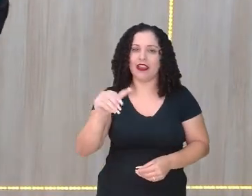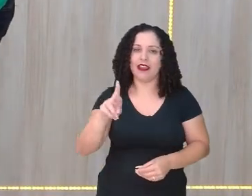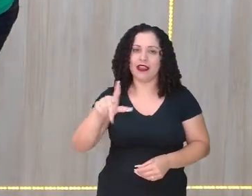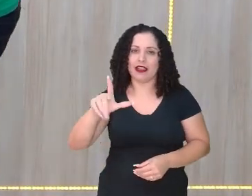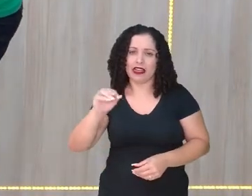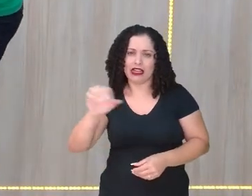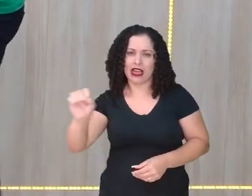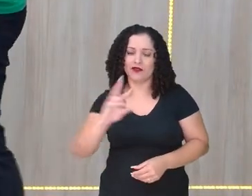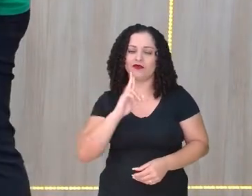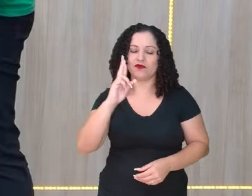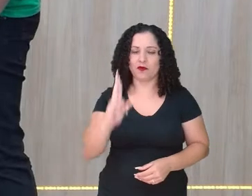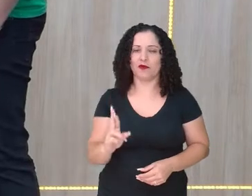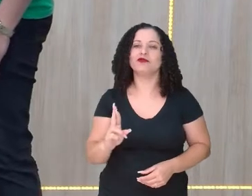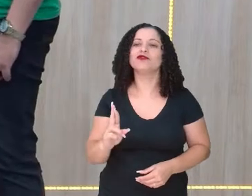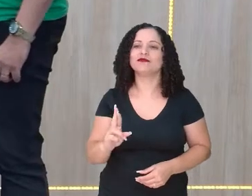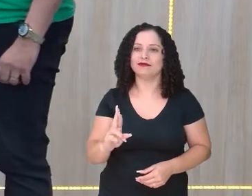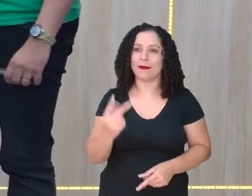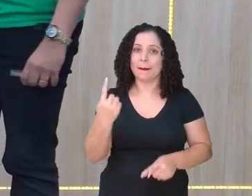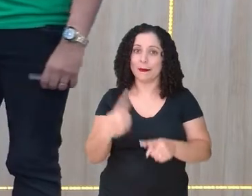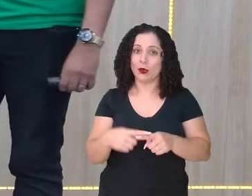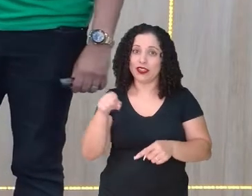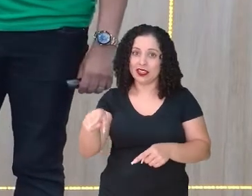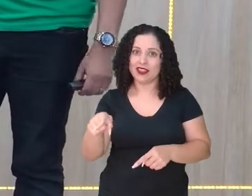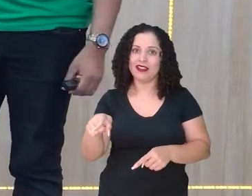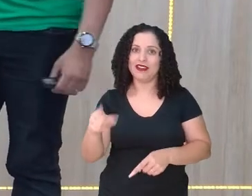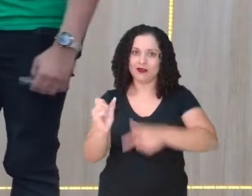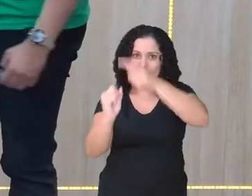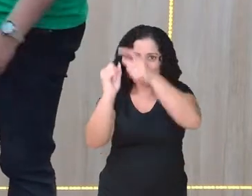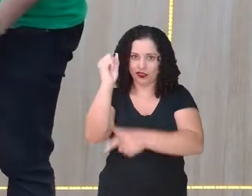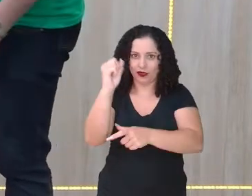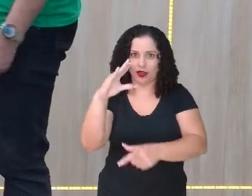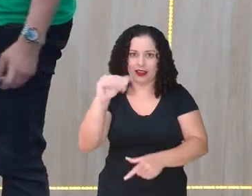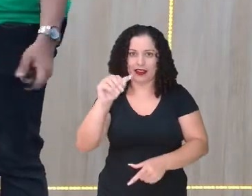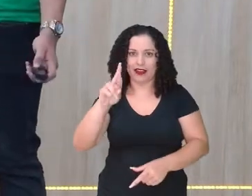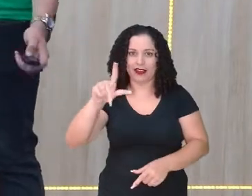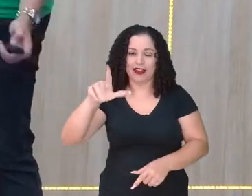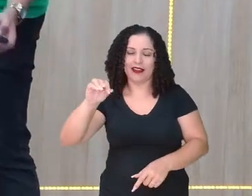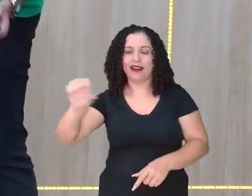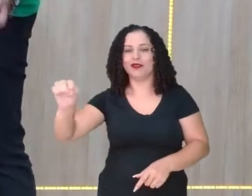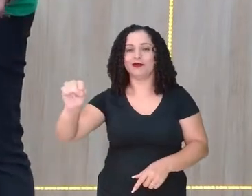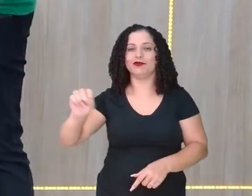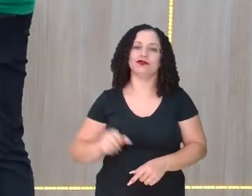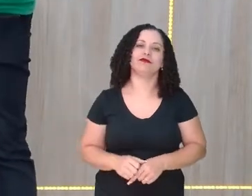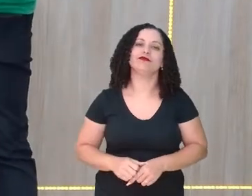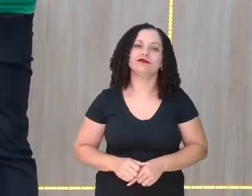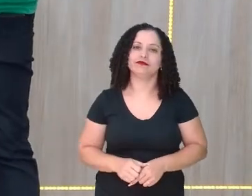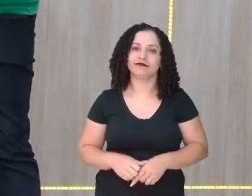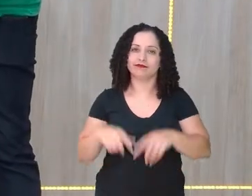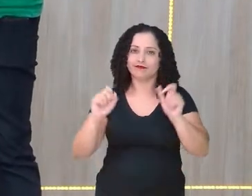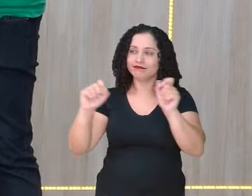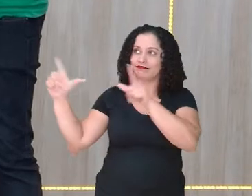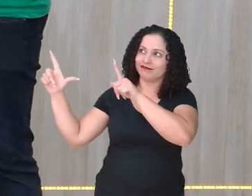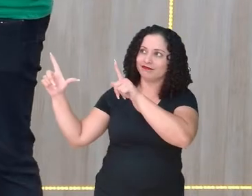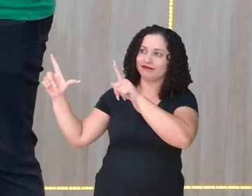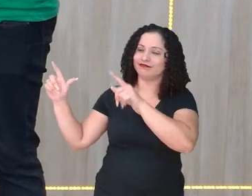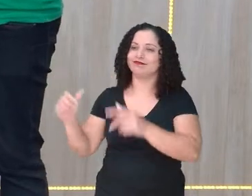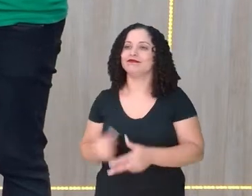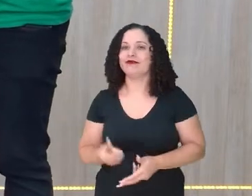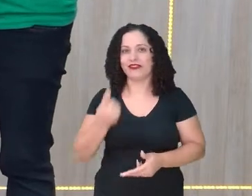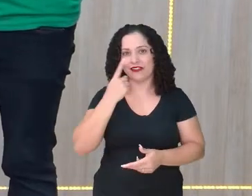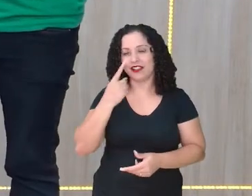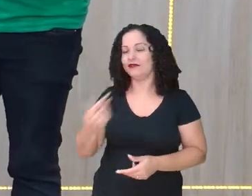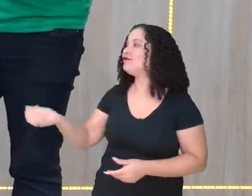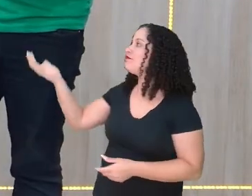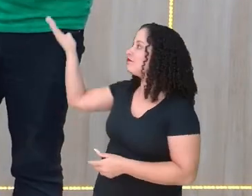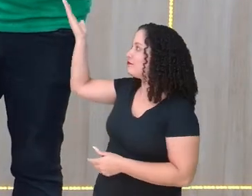resposta desejada, porque Carlos é o sujeito dessa oração, tá bom? Então vamos passar, vamos adiantar. Nós já vimos